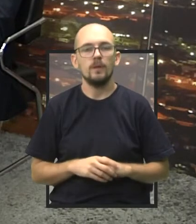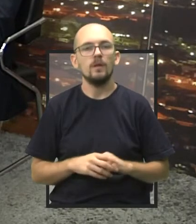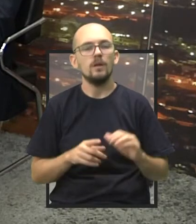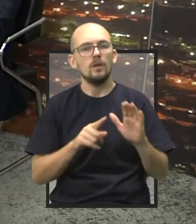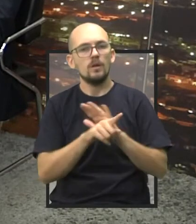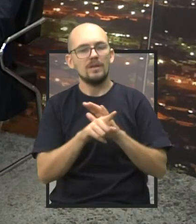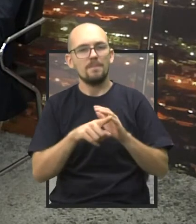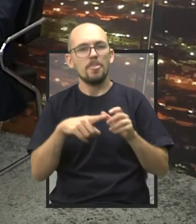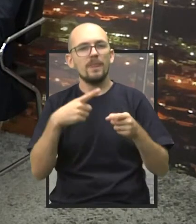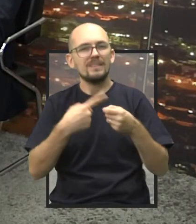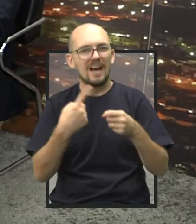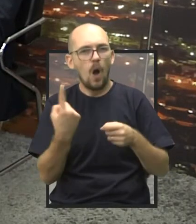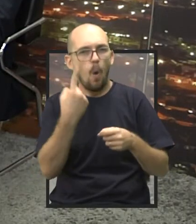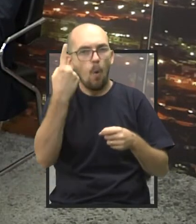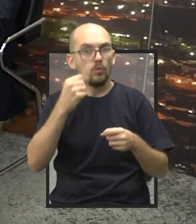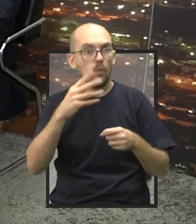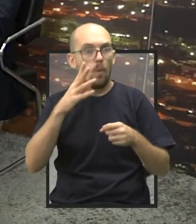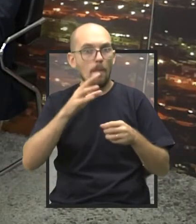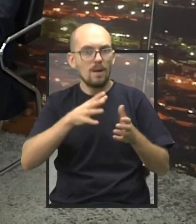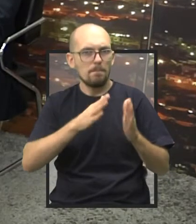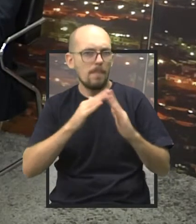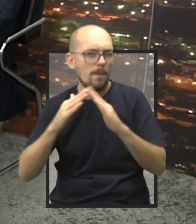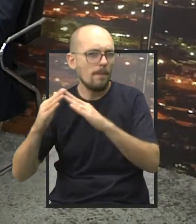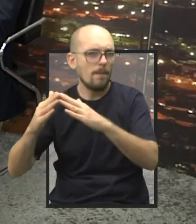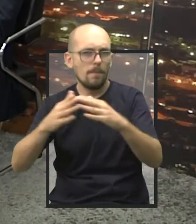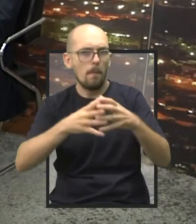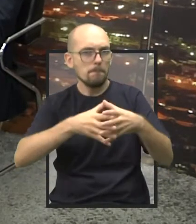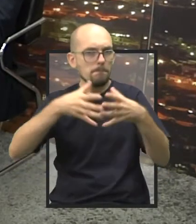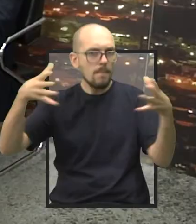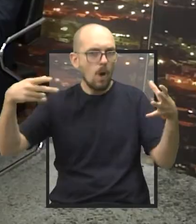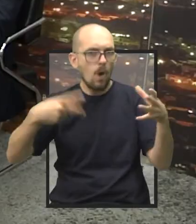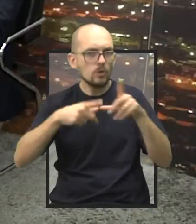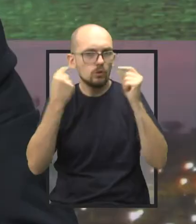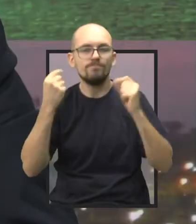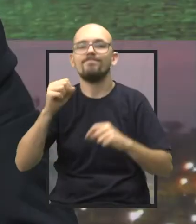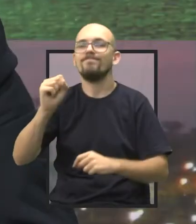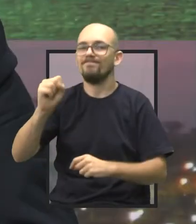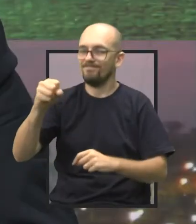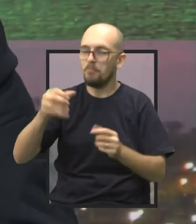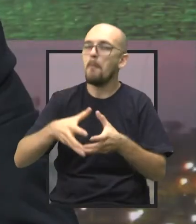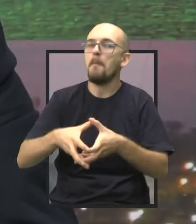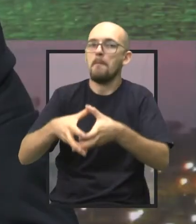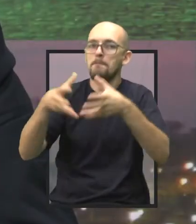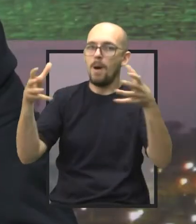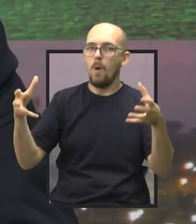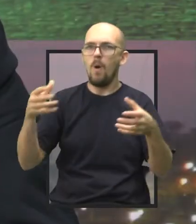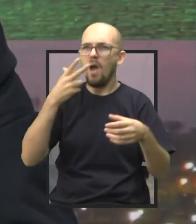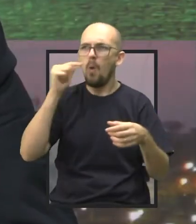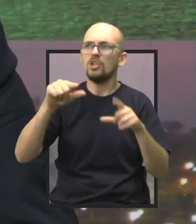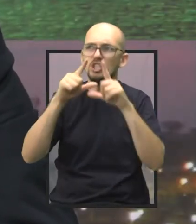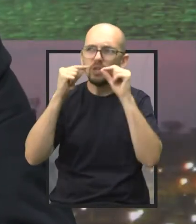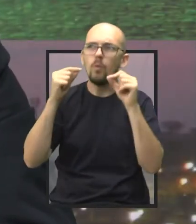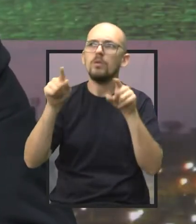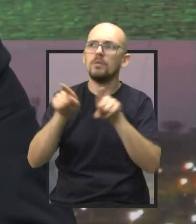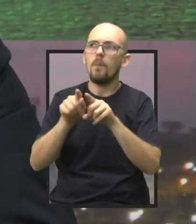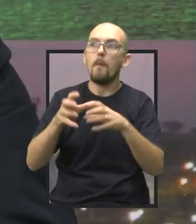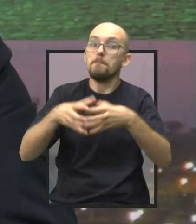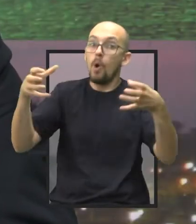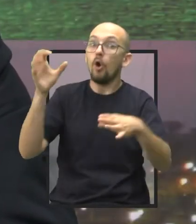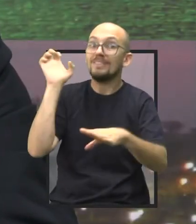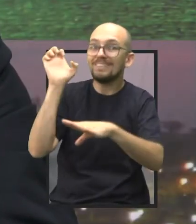é o maior conjunto habitacional de Jaú? É o maior conjunto habitacional de Jaú, eu acho que se não me engano, do estado, viu,